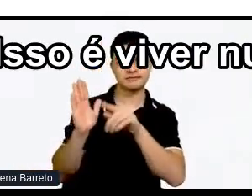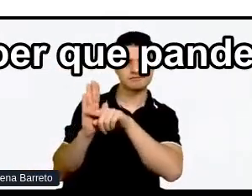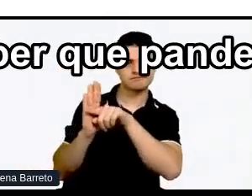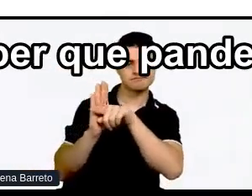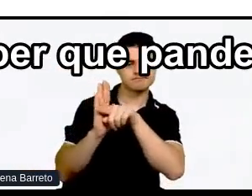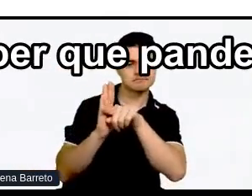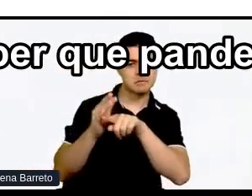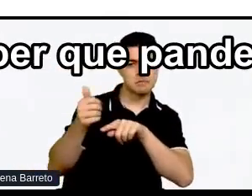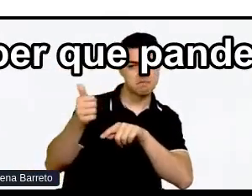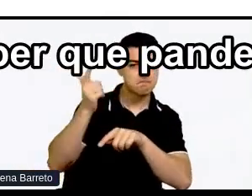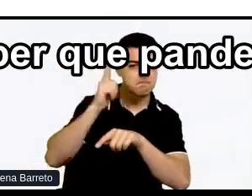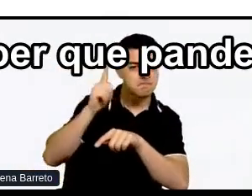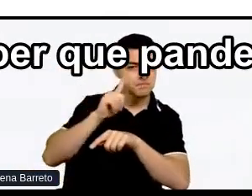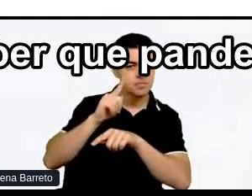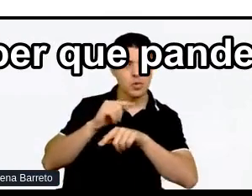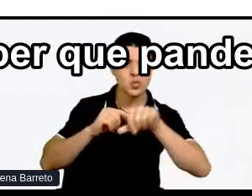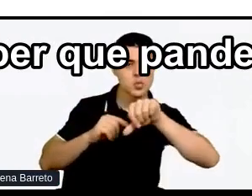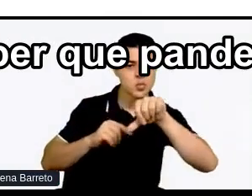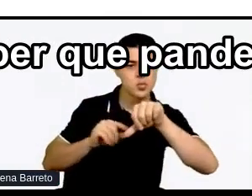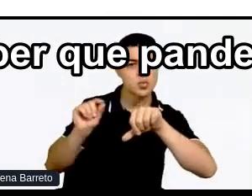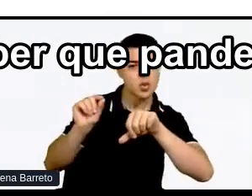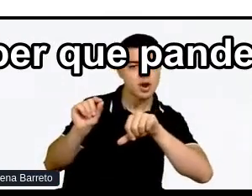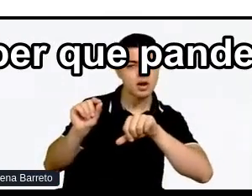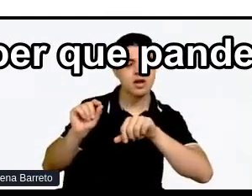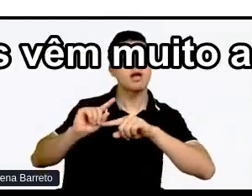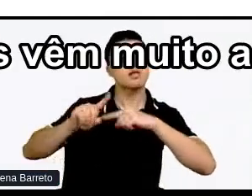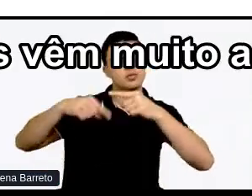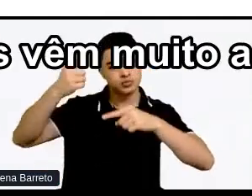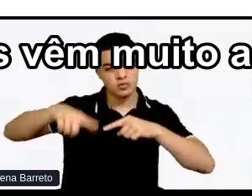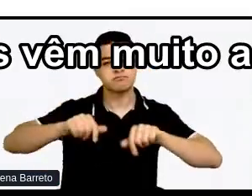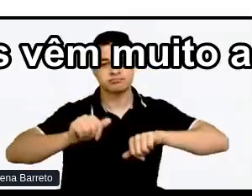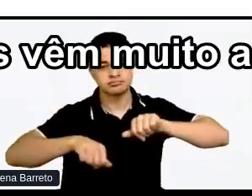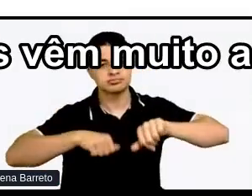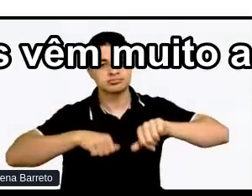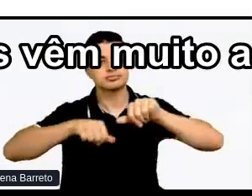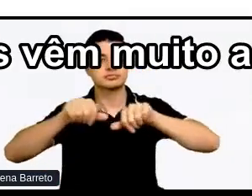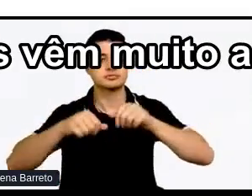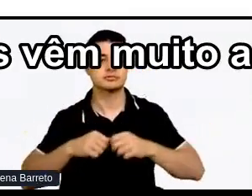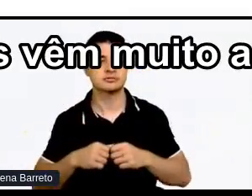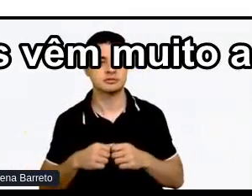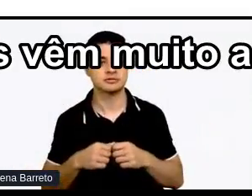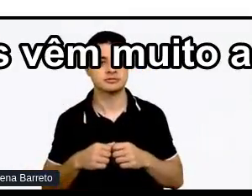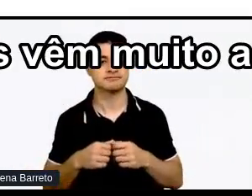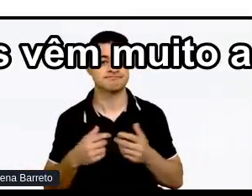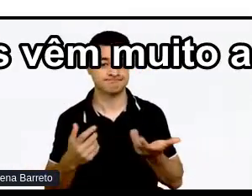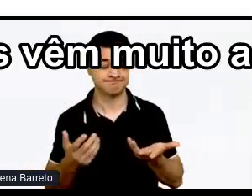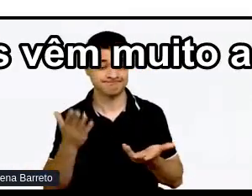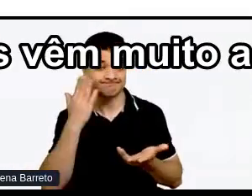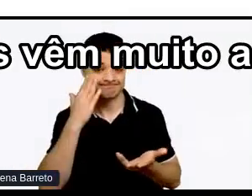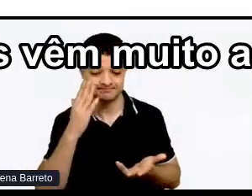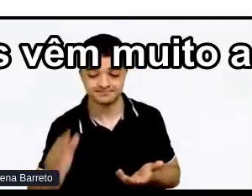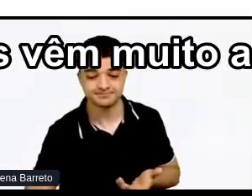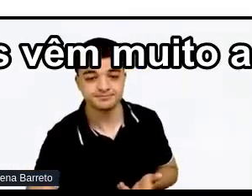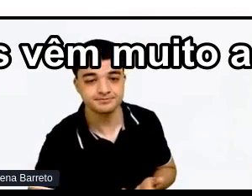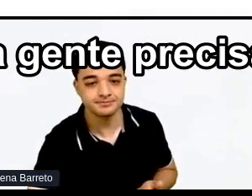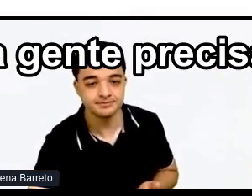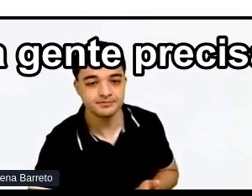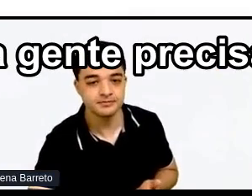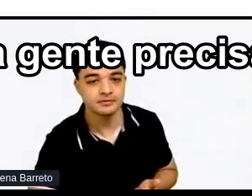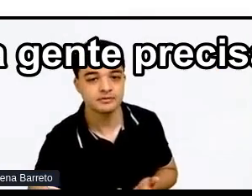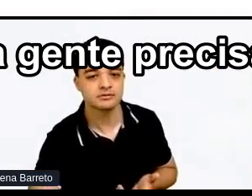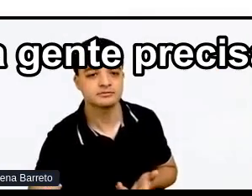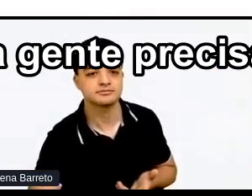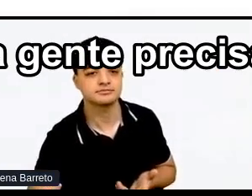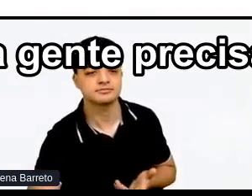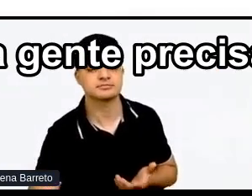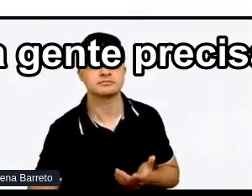ágil. É saber que pandemia, outros fatores, eles vêm muito a trazer essa visão,